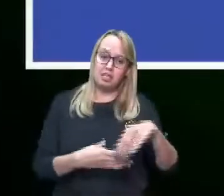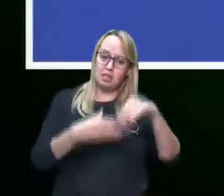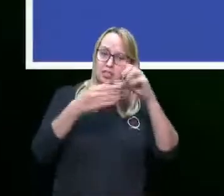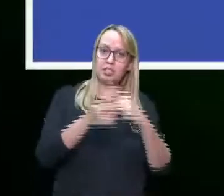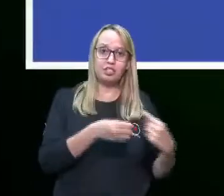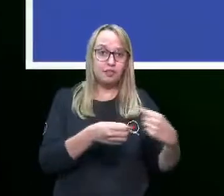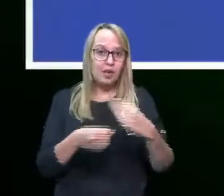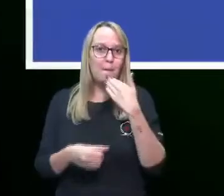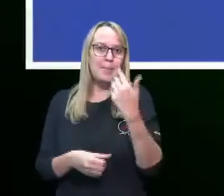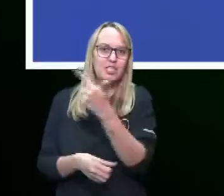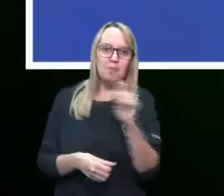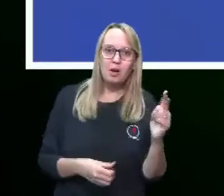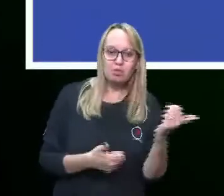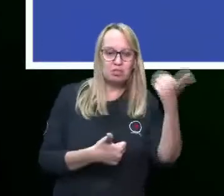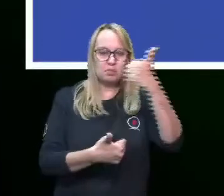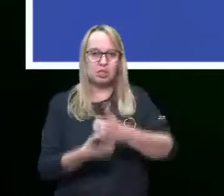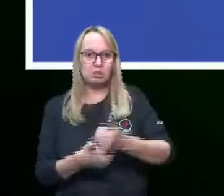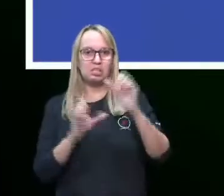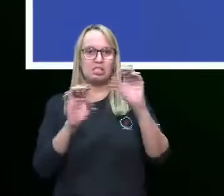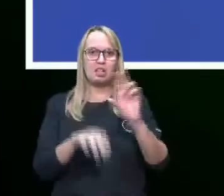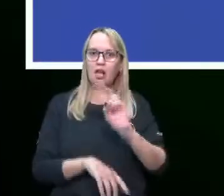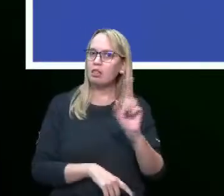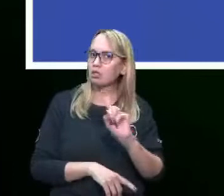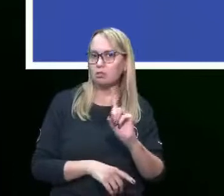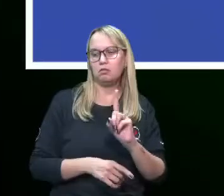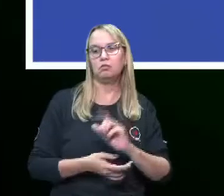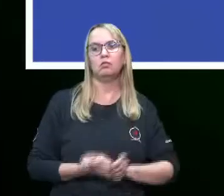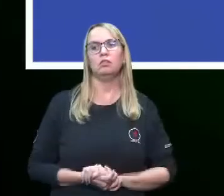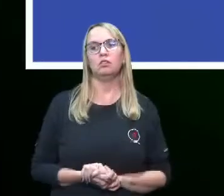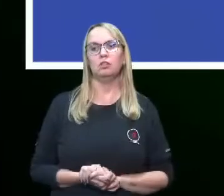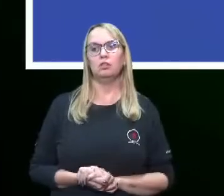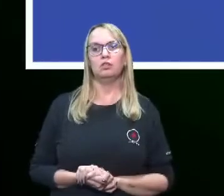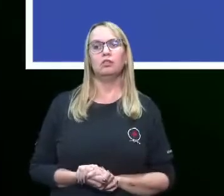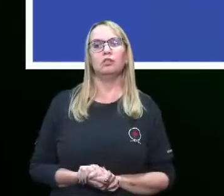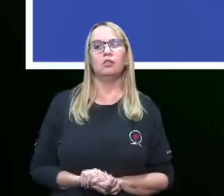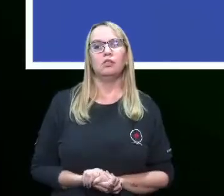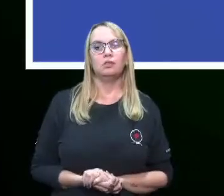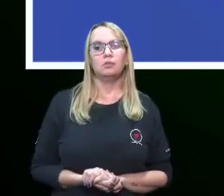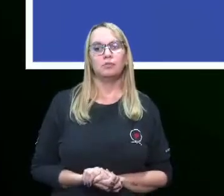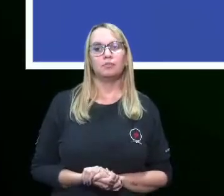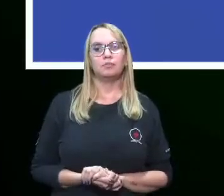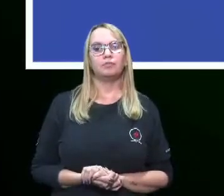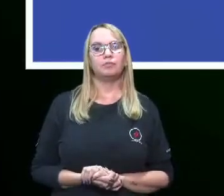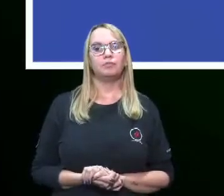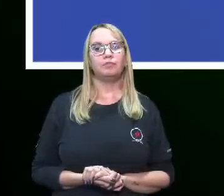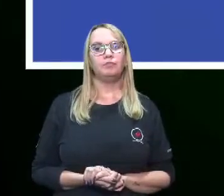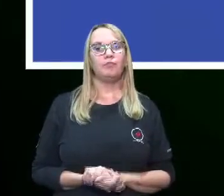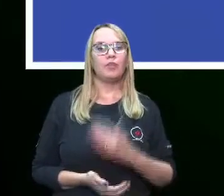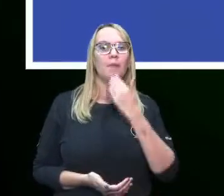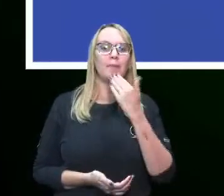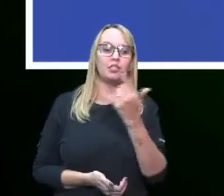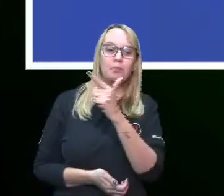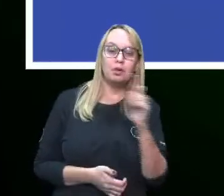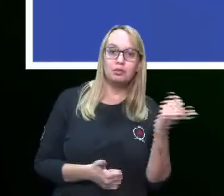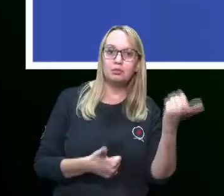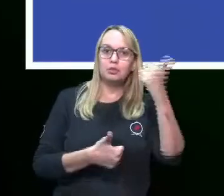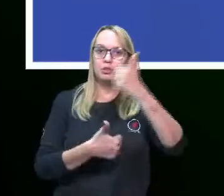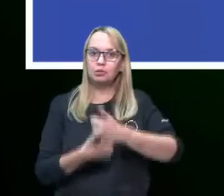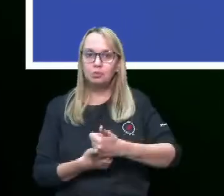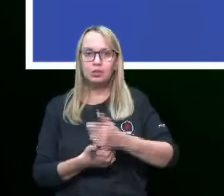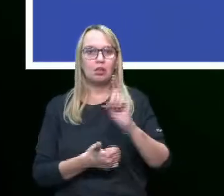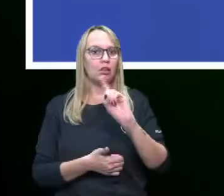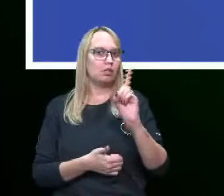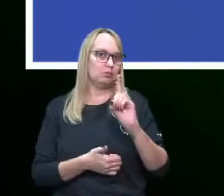não delegue a questão de ensinar sobre finanças. Não delegue a questão